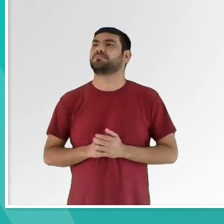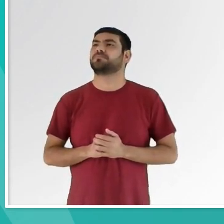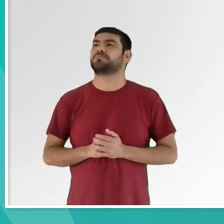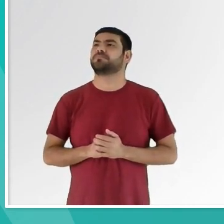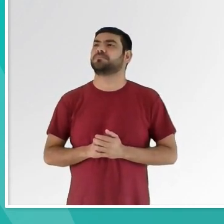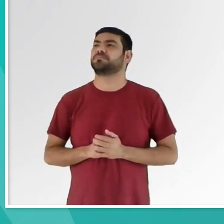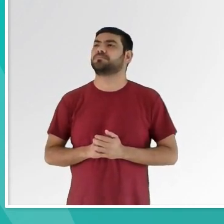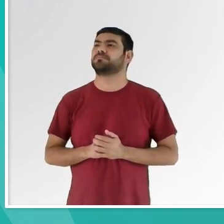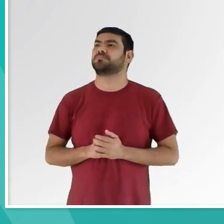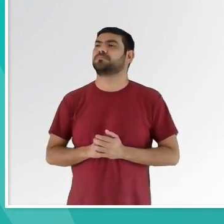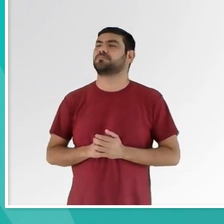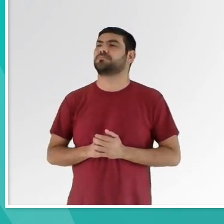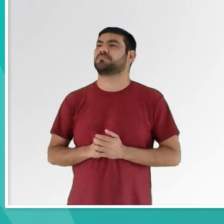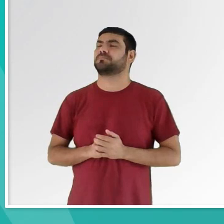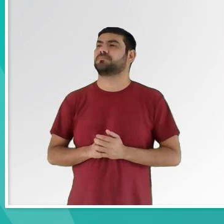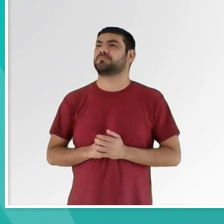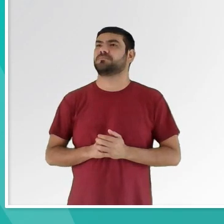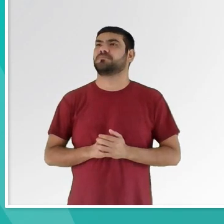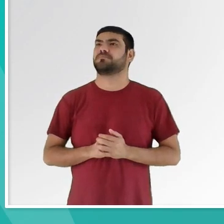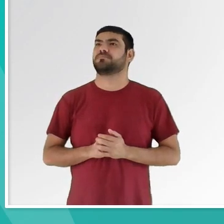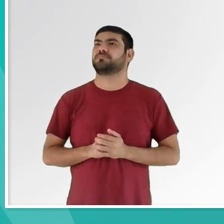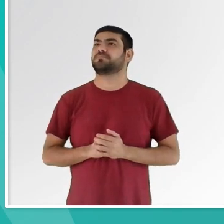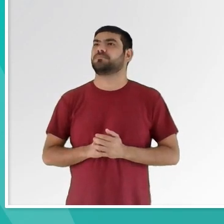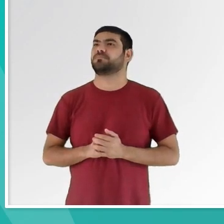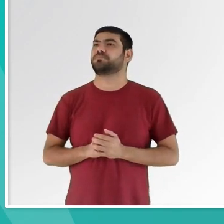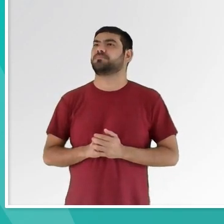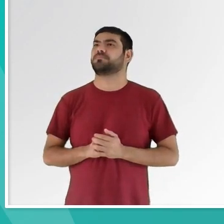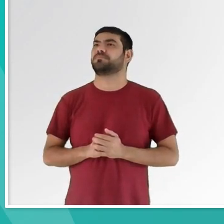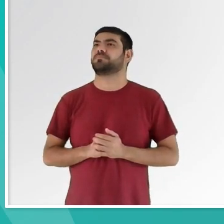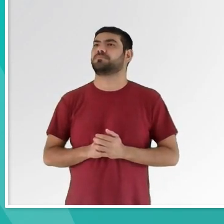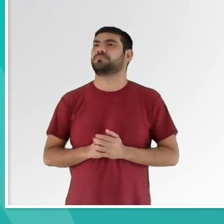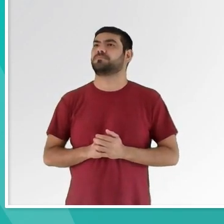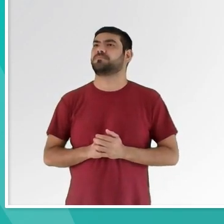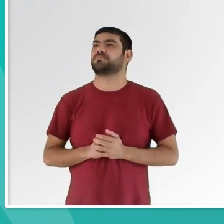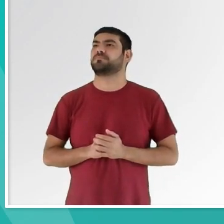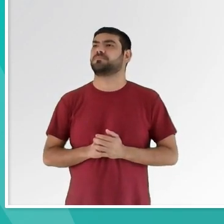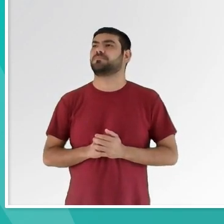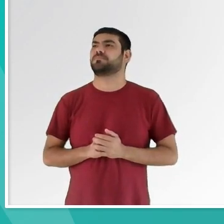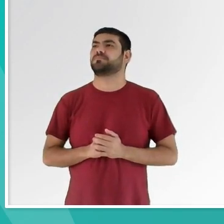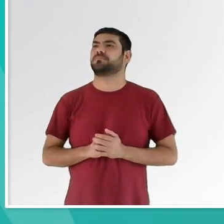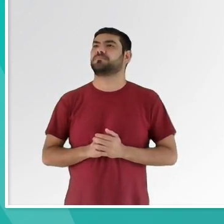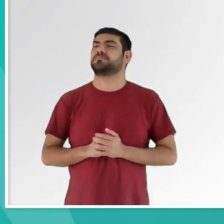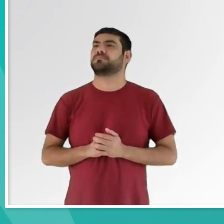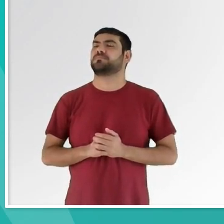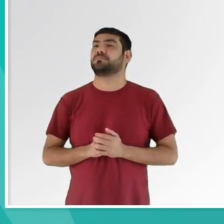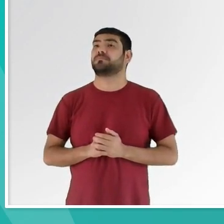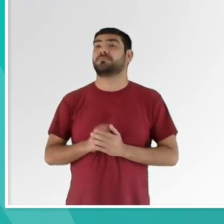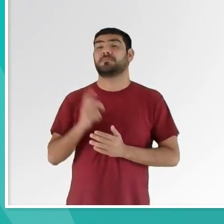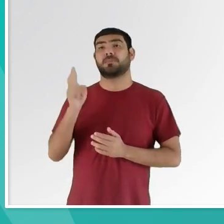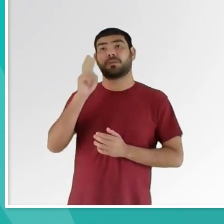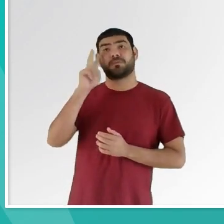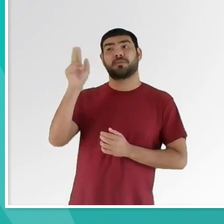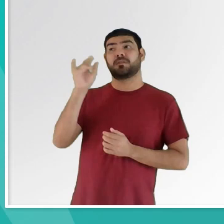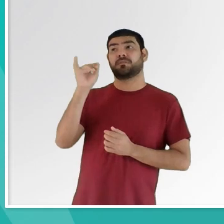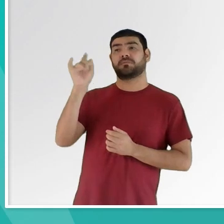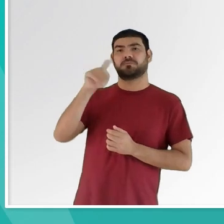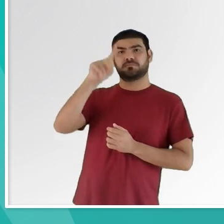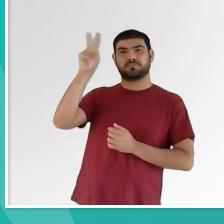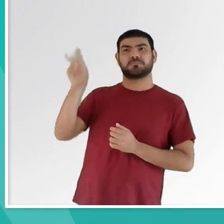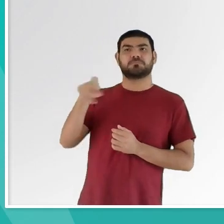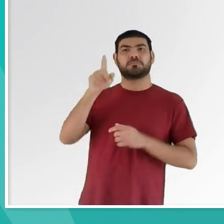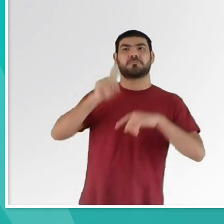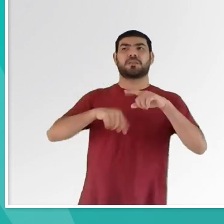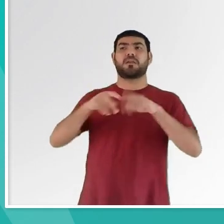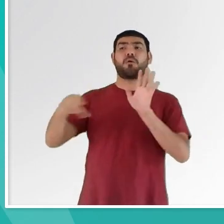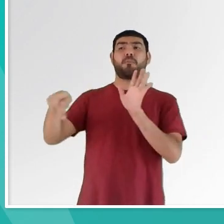principais representantes da arte povera na Itália. Então, aí vocês estão vendo as obras de arte dele, certo?